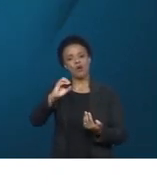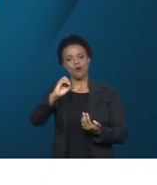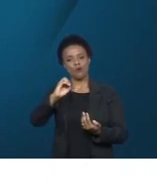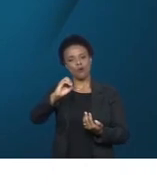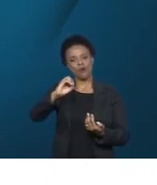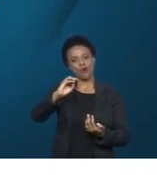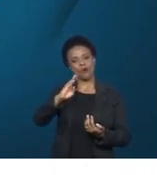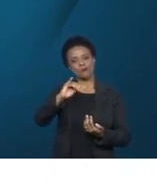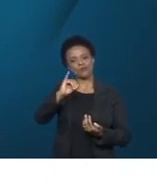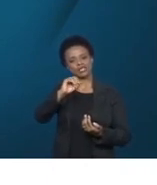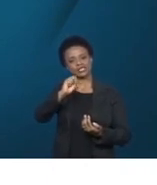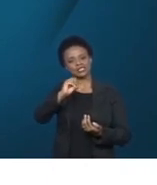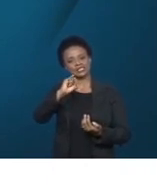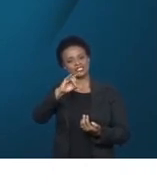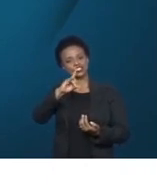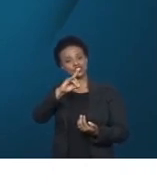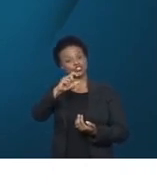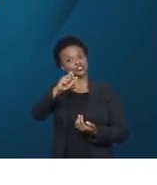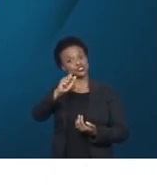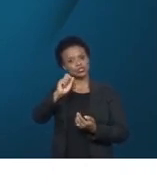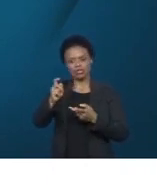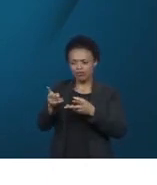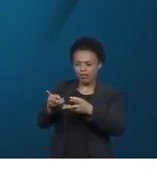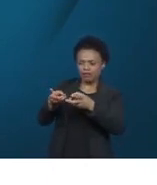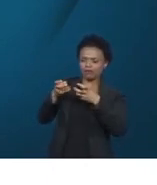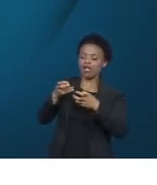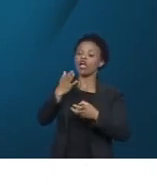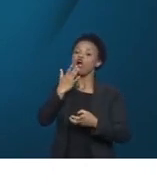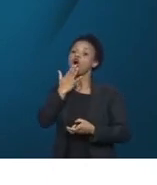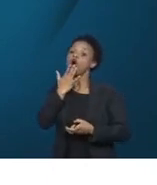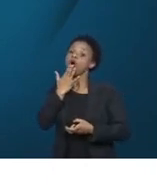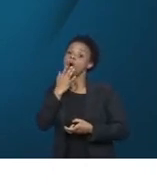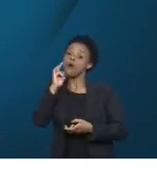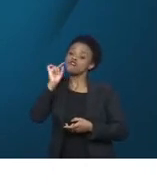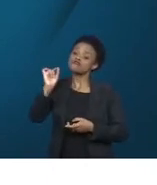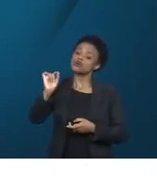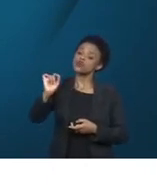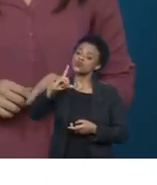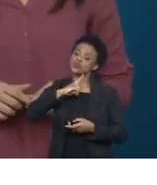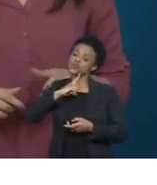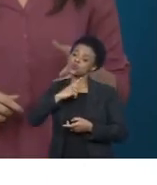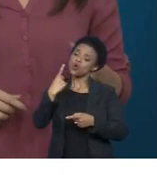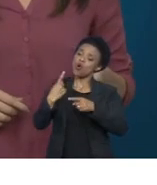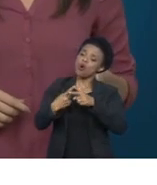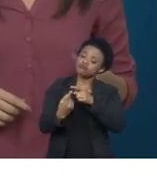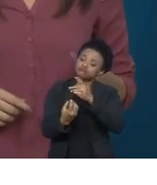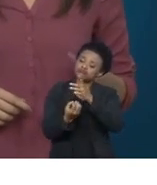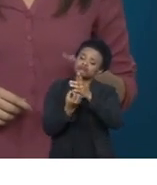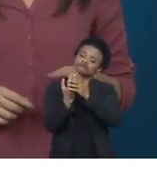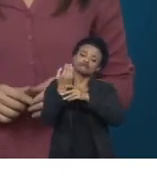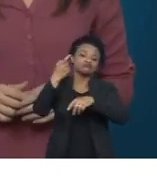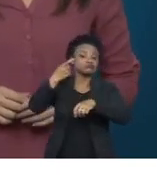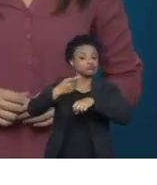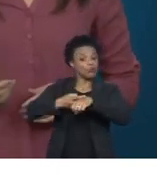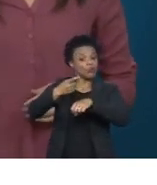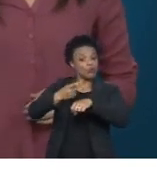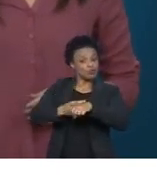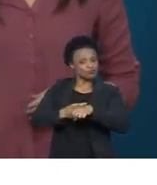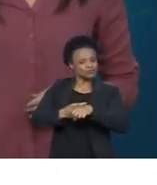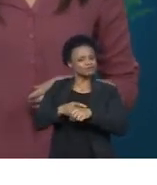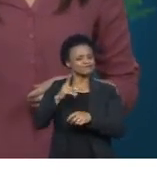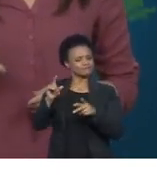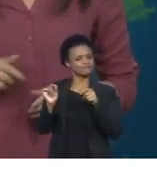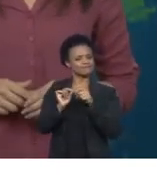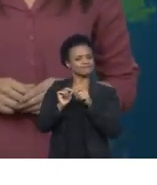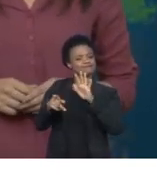é possível identificar as características minerais e químicas do magma que a originou. A classificação é dada pela quantidade de